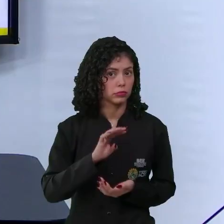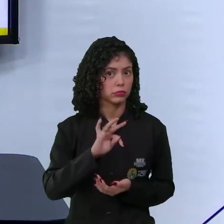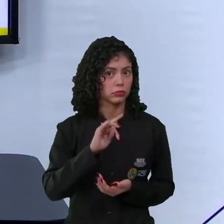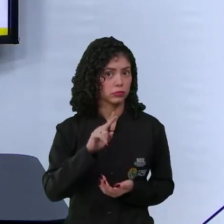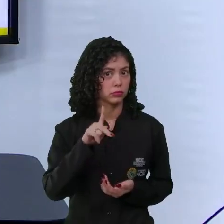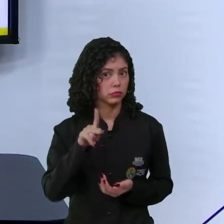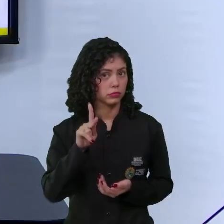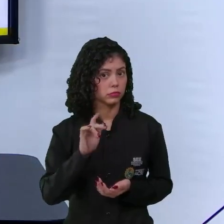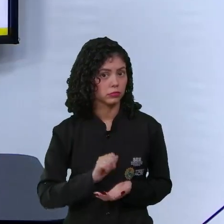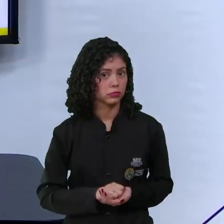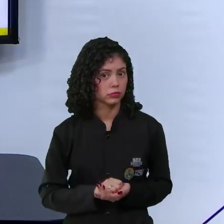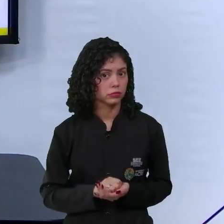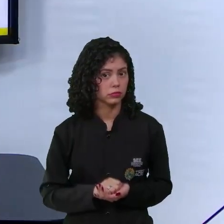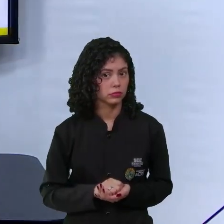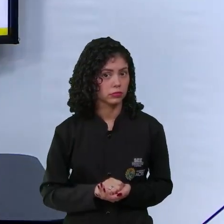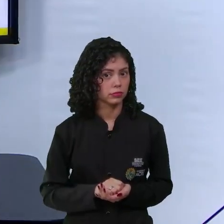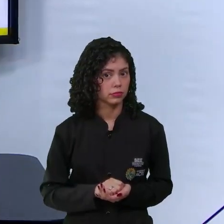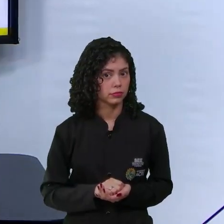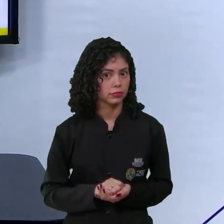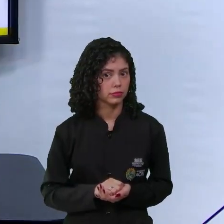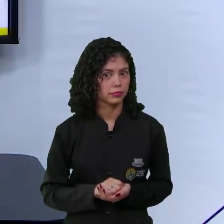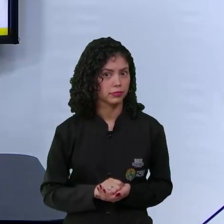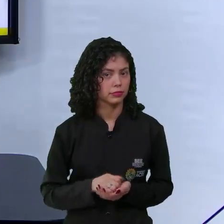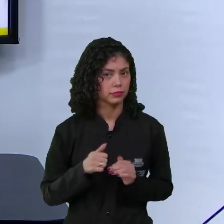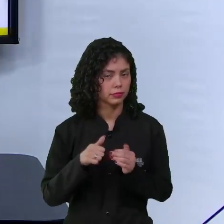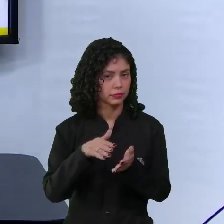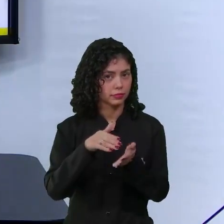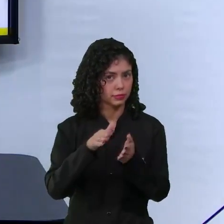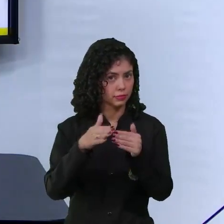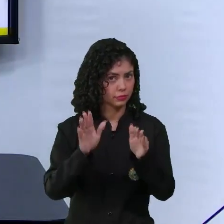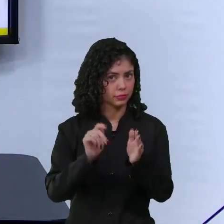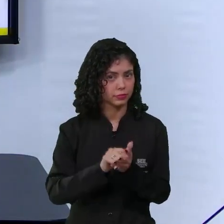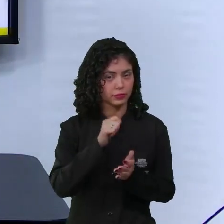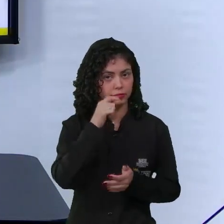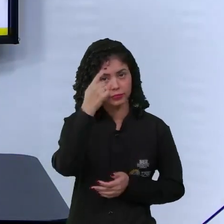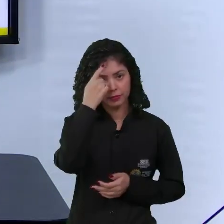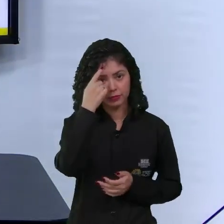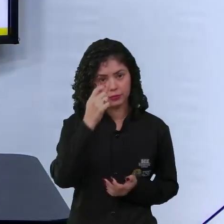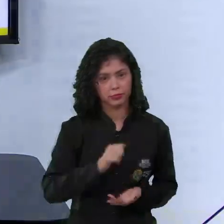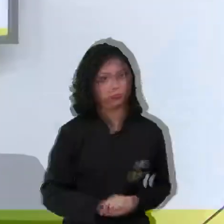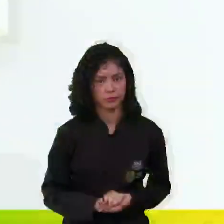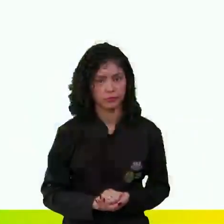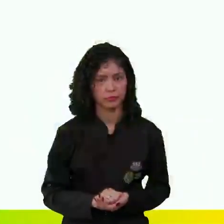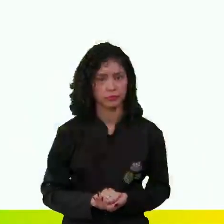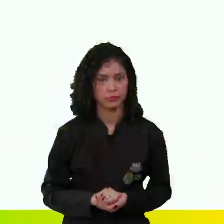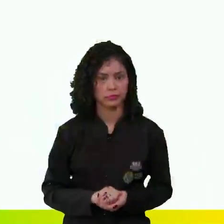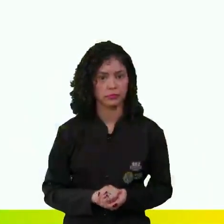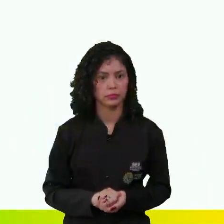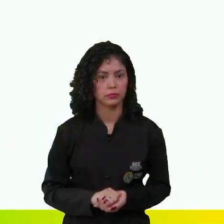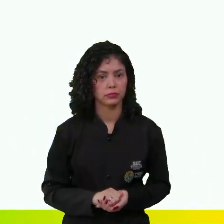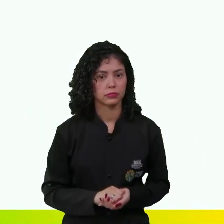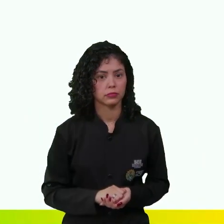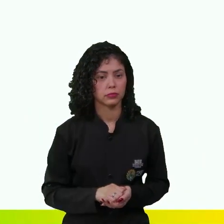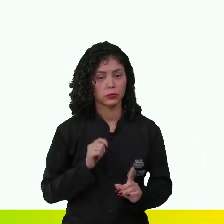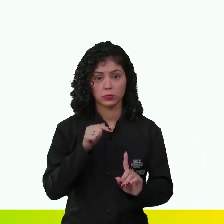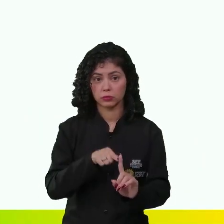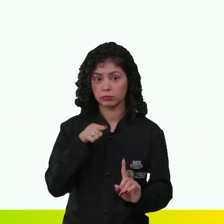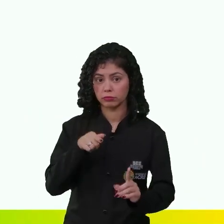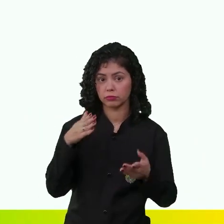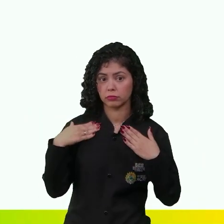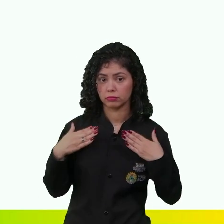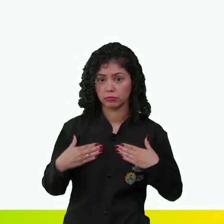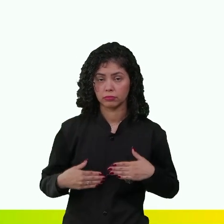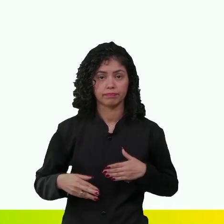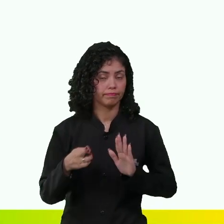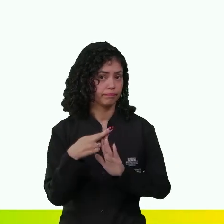TikTok é dança? Joguei, tô problematizando. Vamos pensar, vamos ver as outras alternativas. Subordinação do